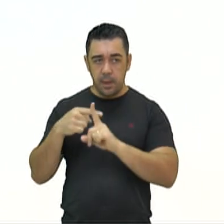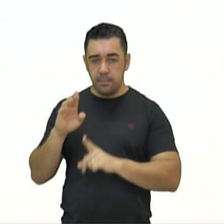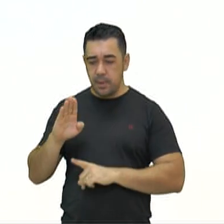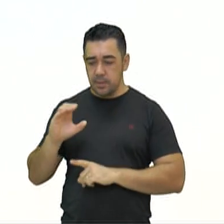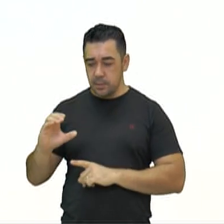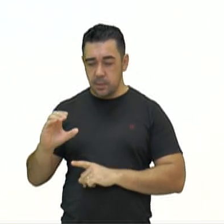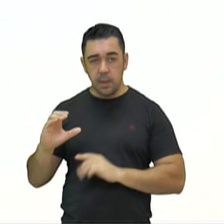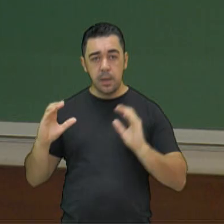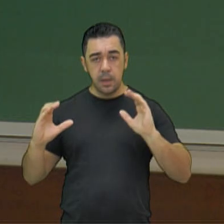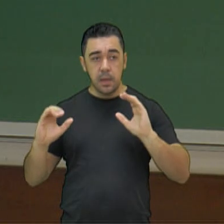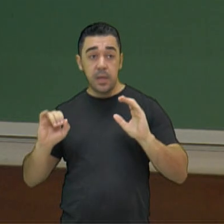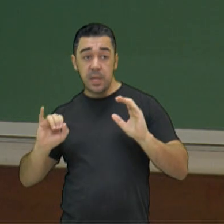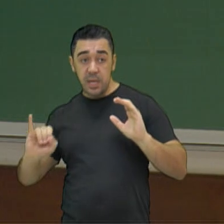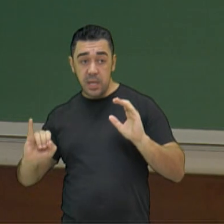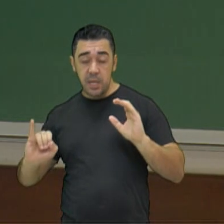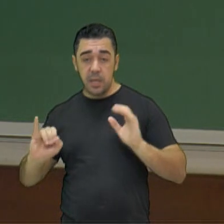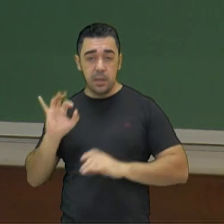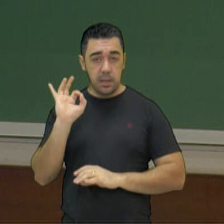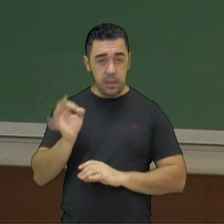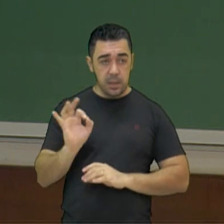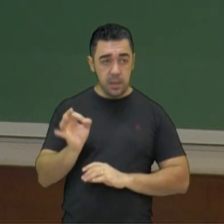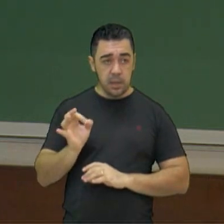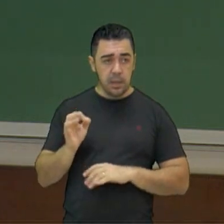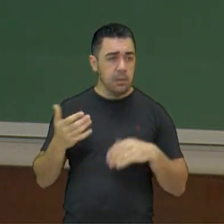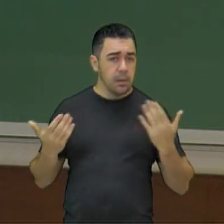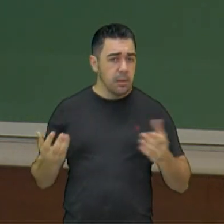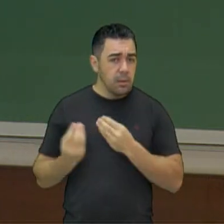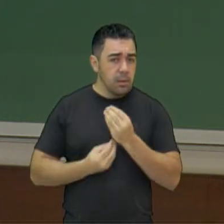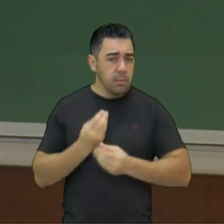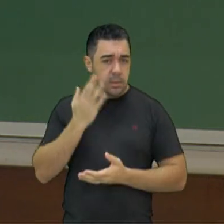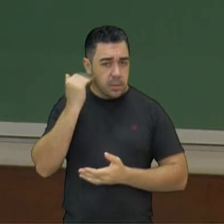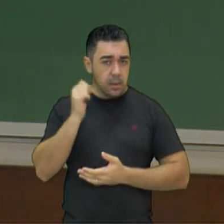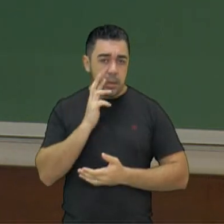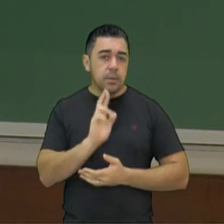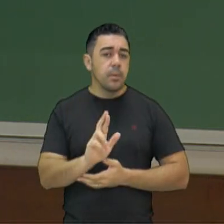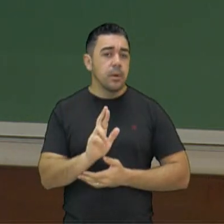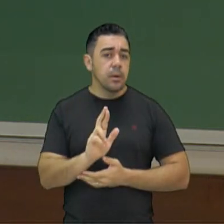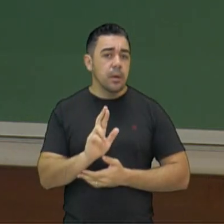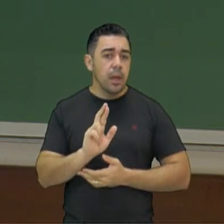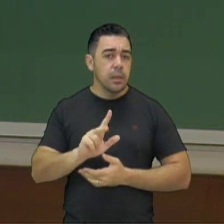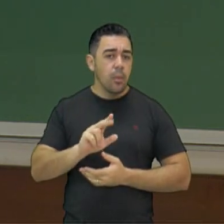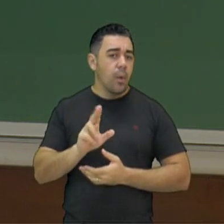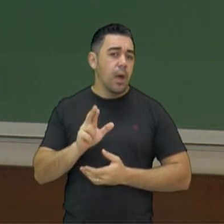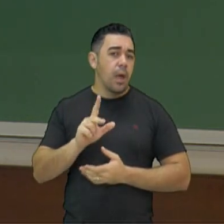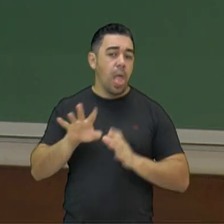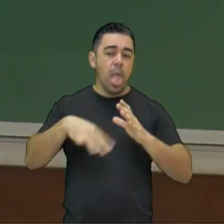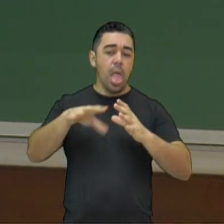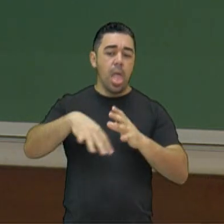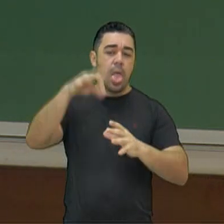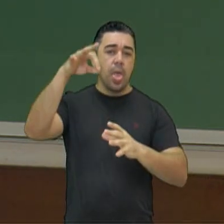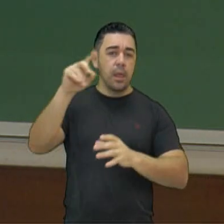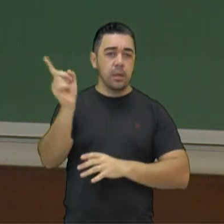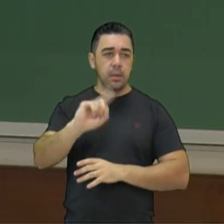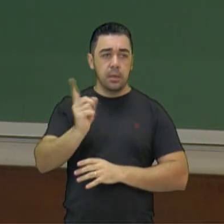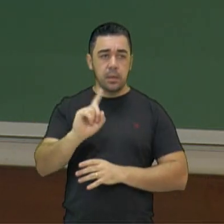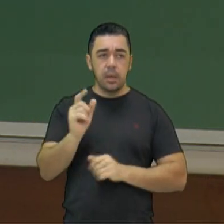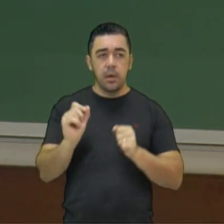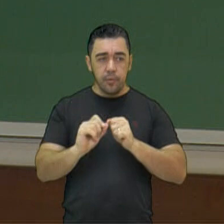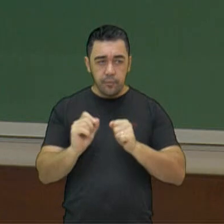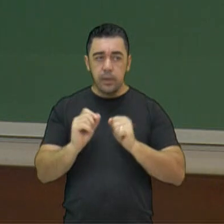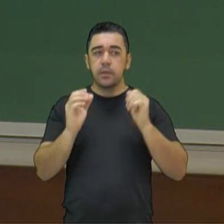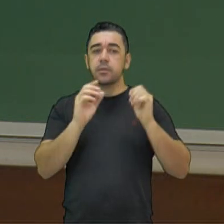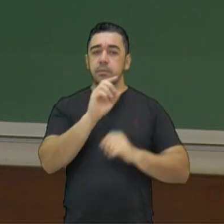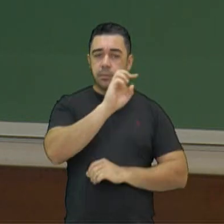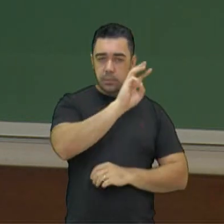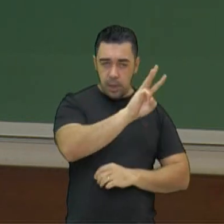mais B vezes C, I. E da onde eu tiro esse resultado? Gente, eu não tirei da cartola e nem do chute. Eu tirei